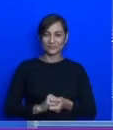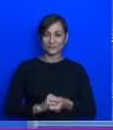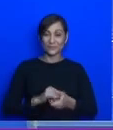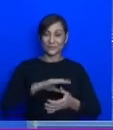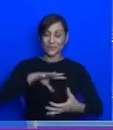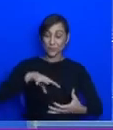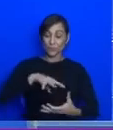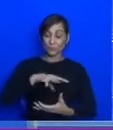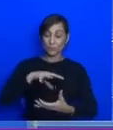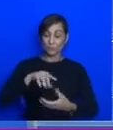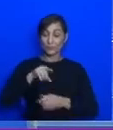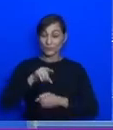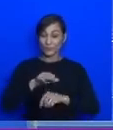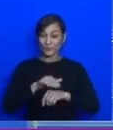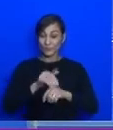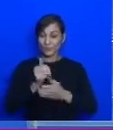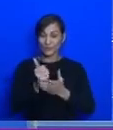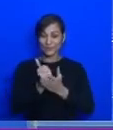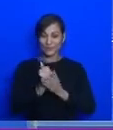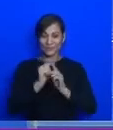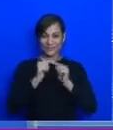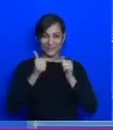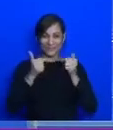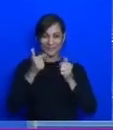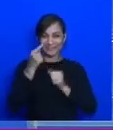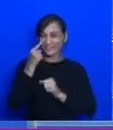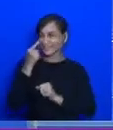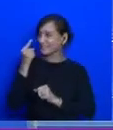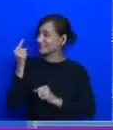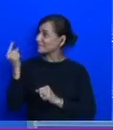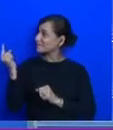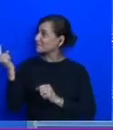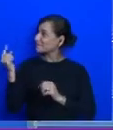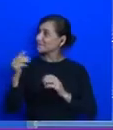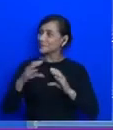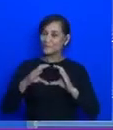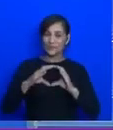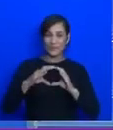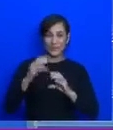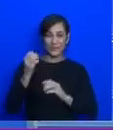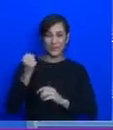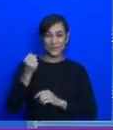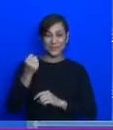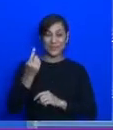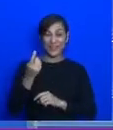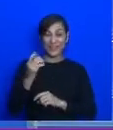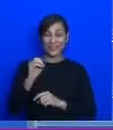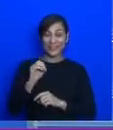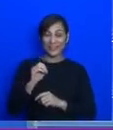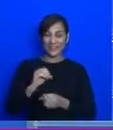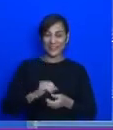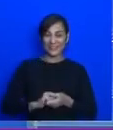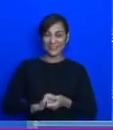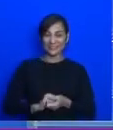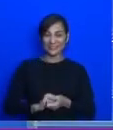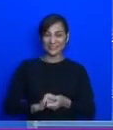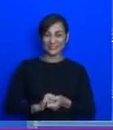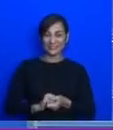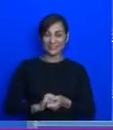O globo segue girando. Você chamando, a sorte chegando. Bola branca, número 10. Branca, 10.